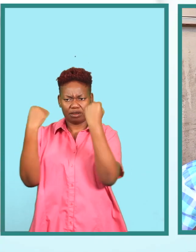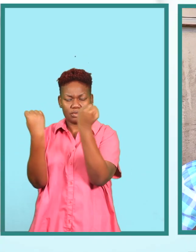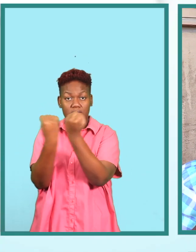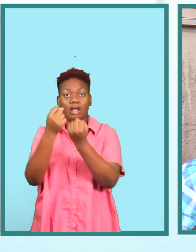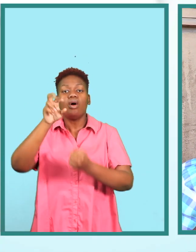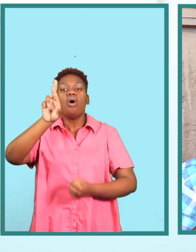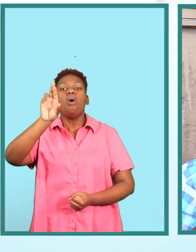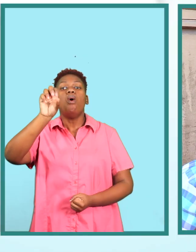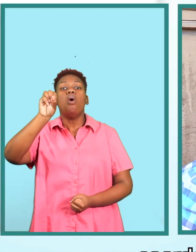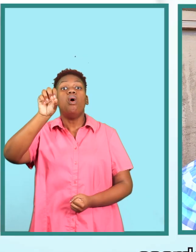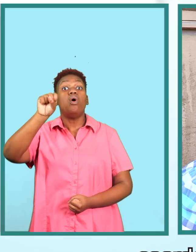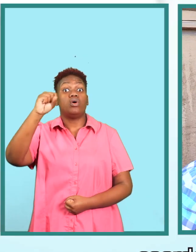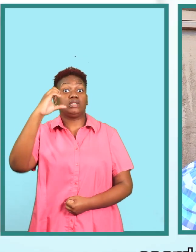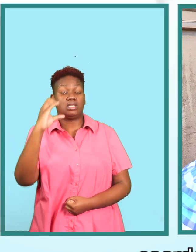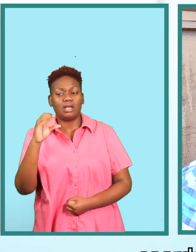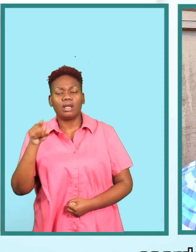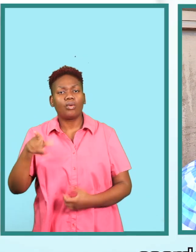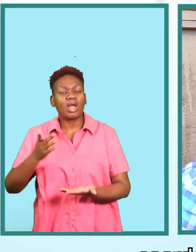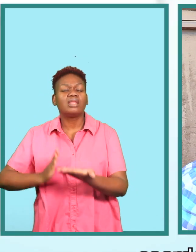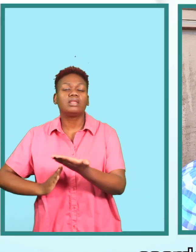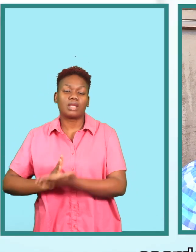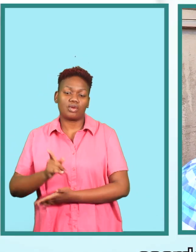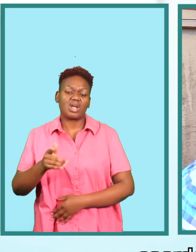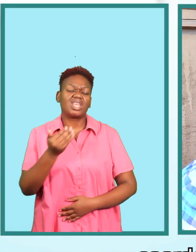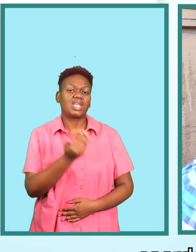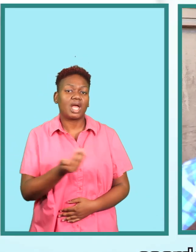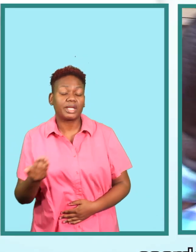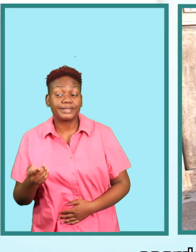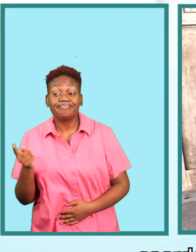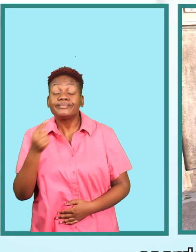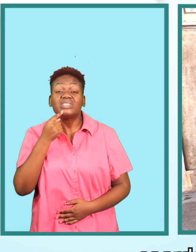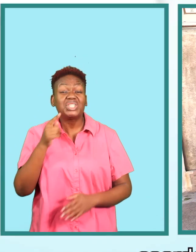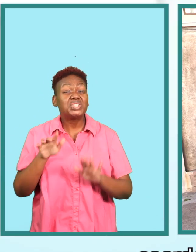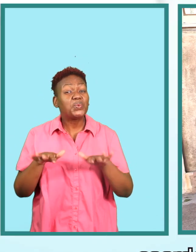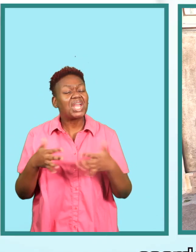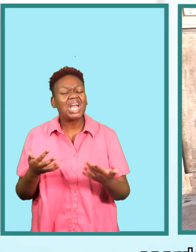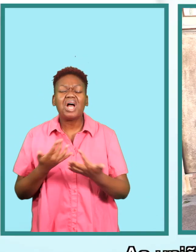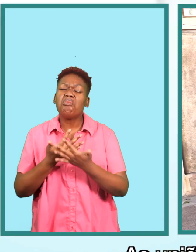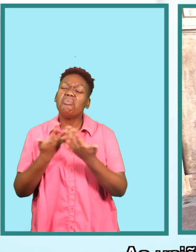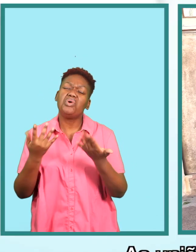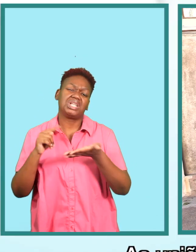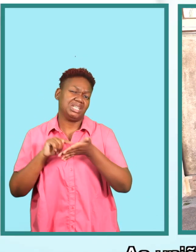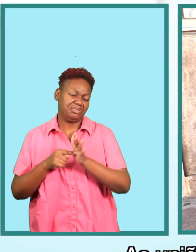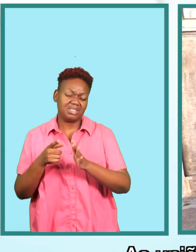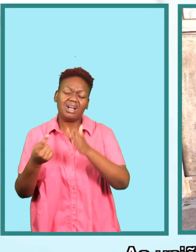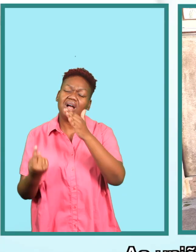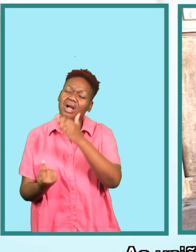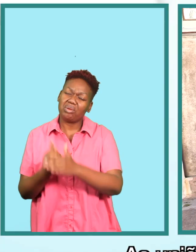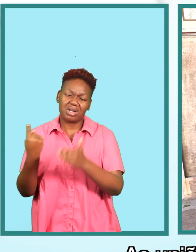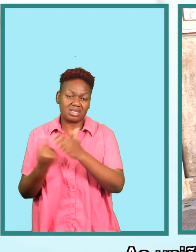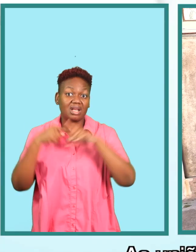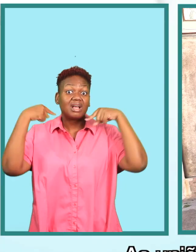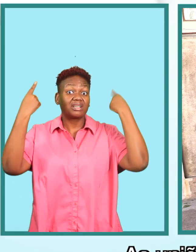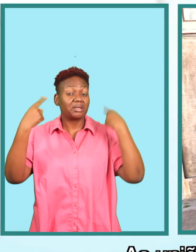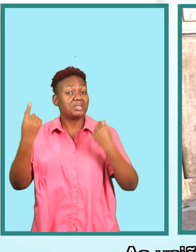De acordo com Salomé, coordenadora do Observatório dos Direitos das Crianças no ROSC, as uniões resultam